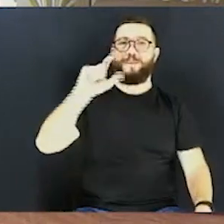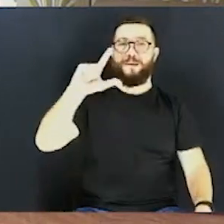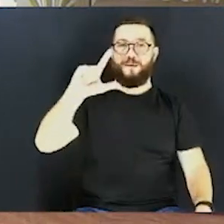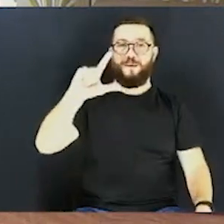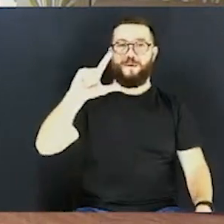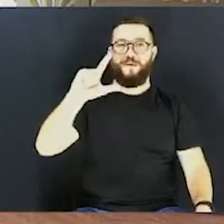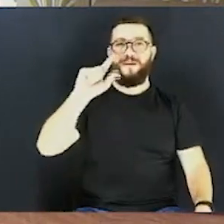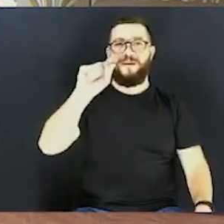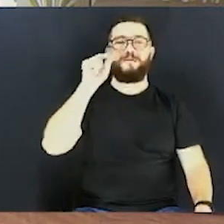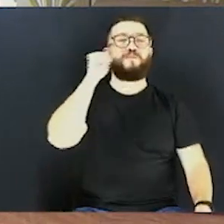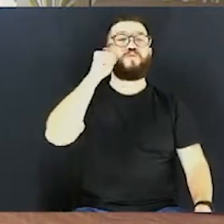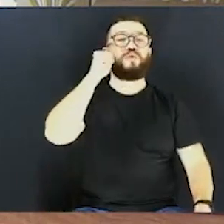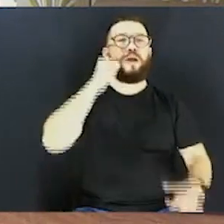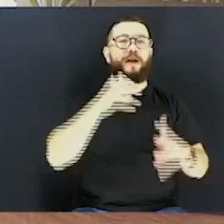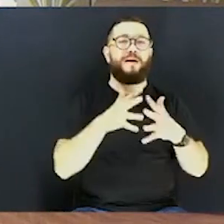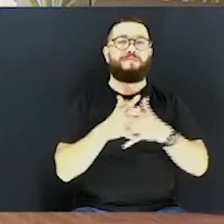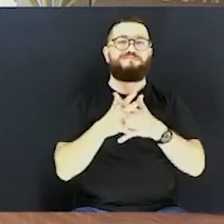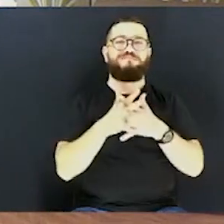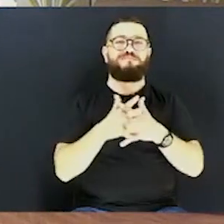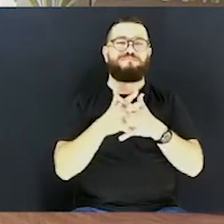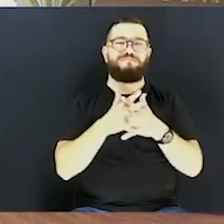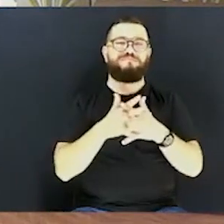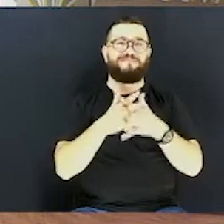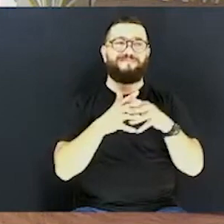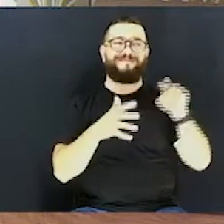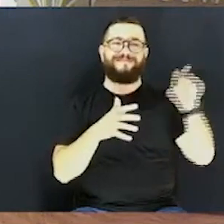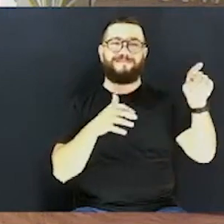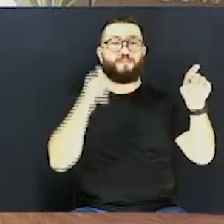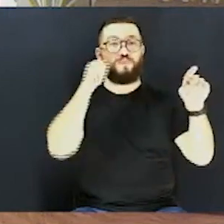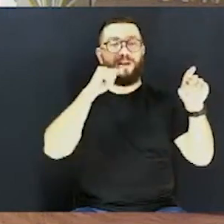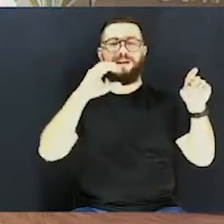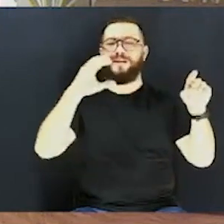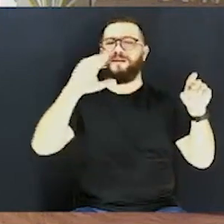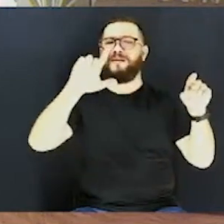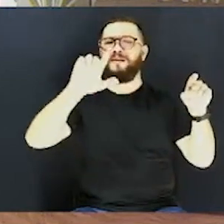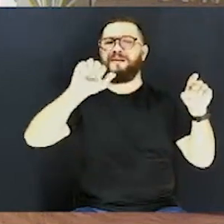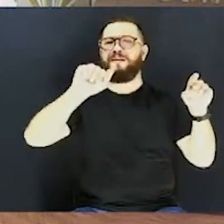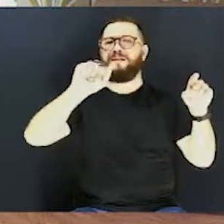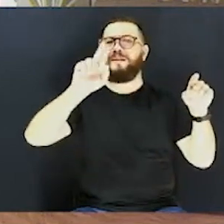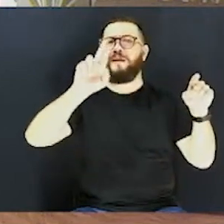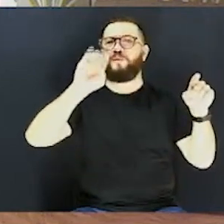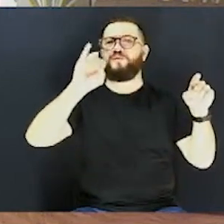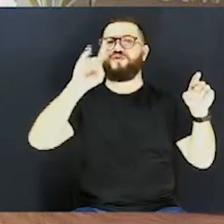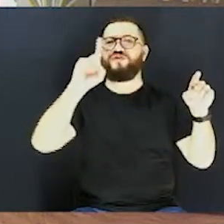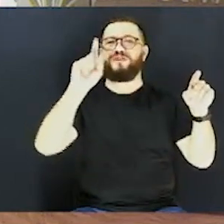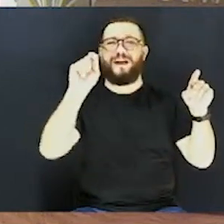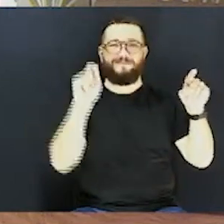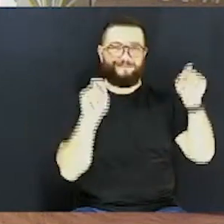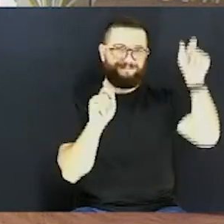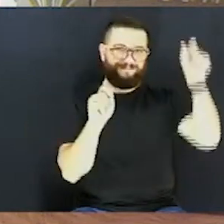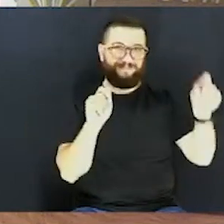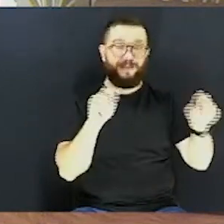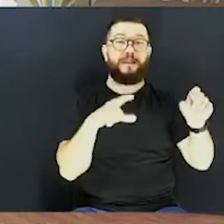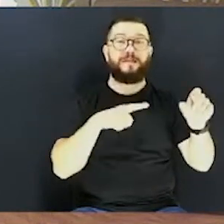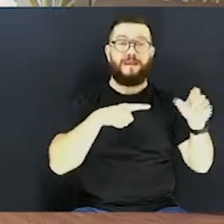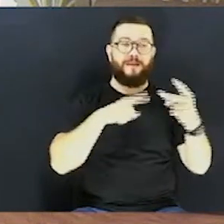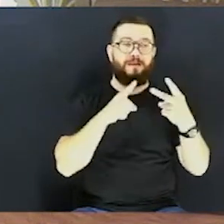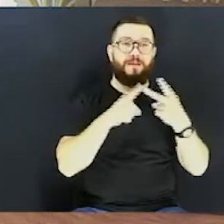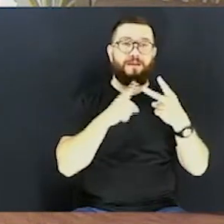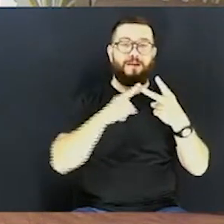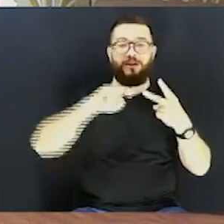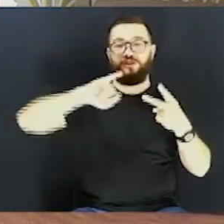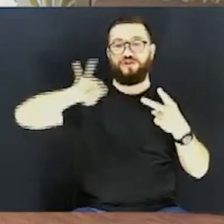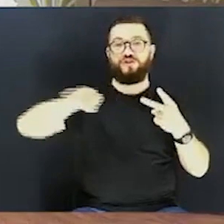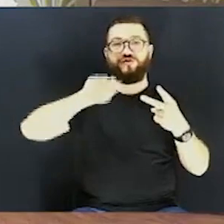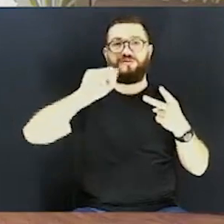enfim, não me lembro o sobrenome dela, mas saiu hoje. Mas um outro prêmio Nobel, atribuído a James Heckman,